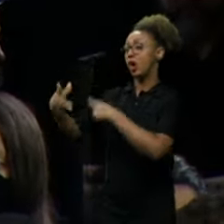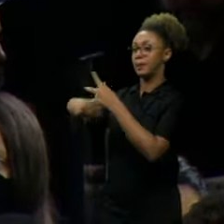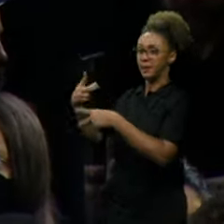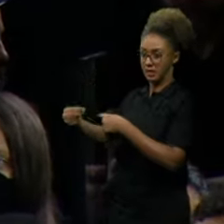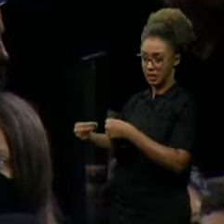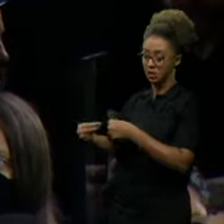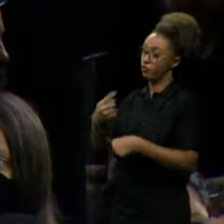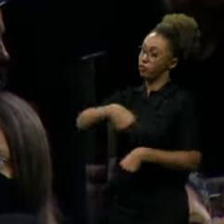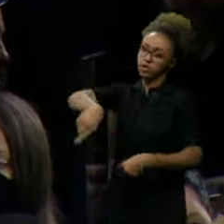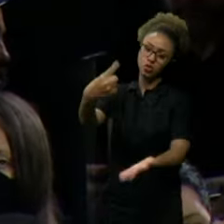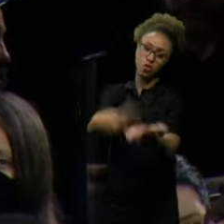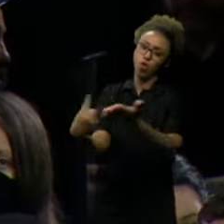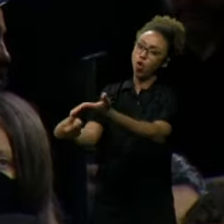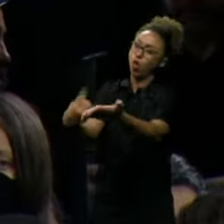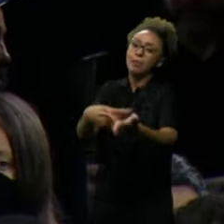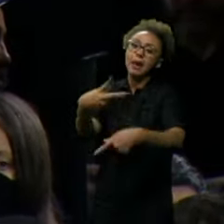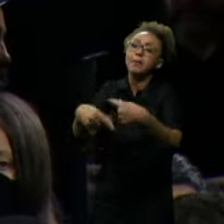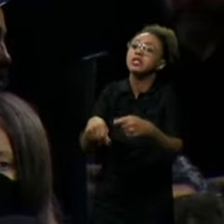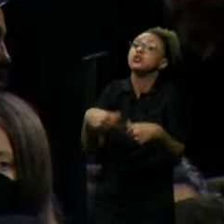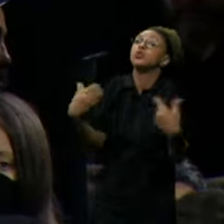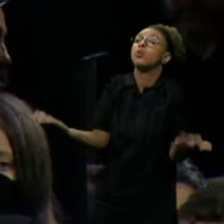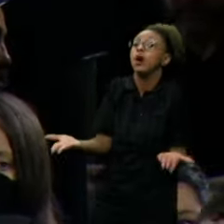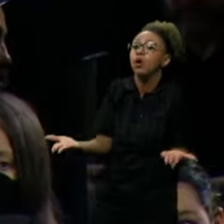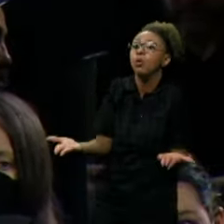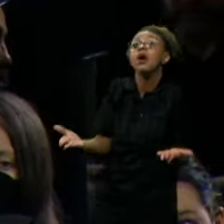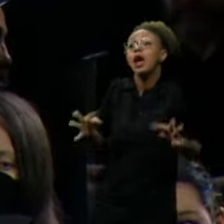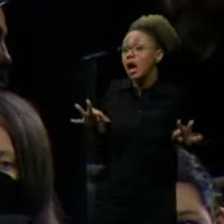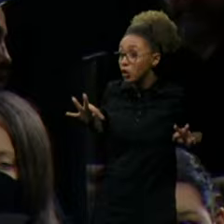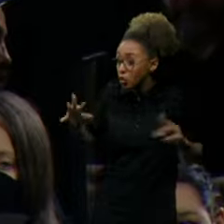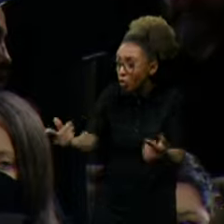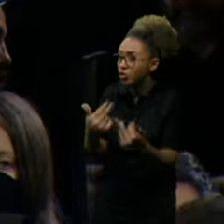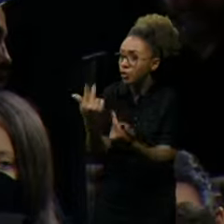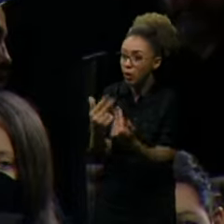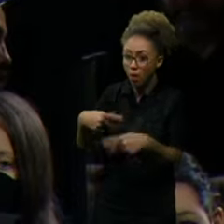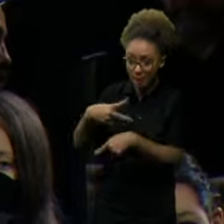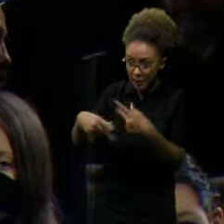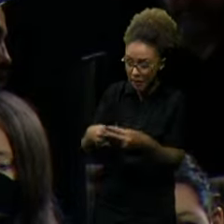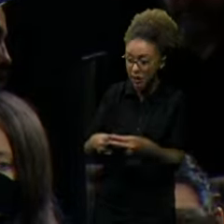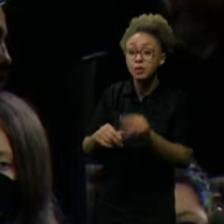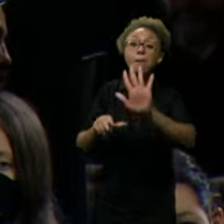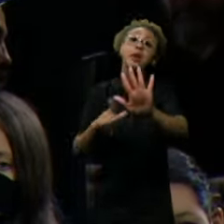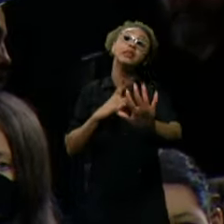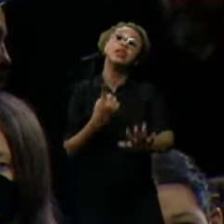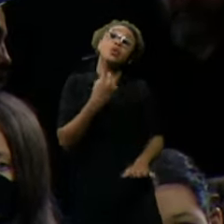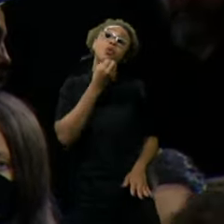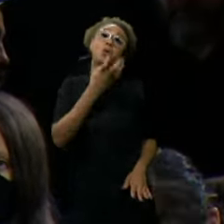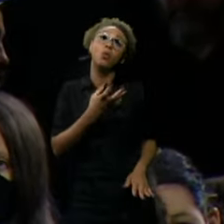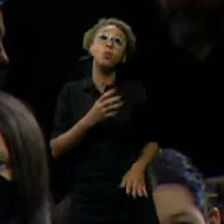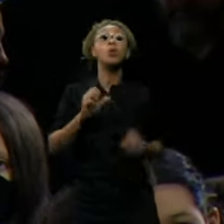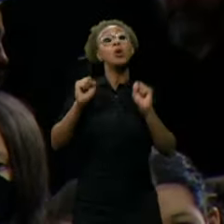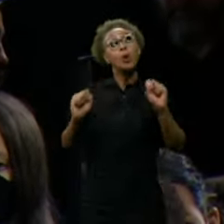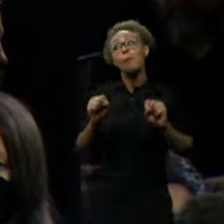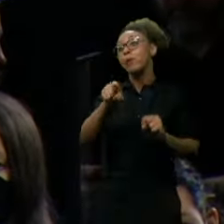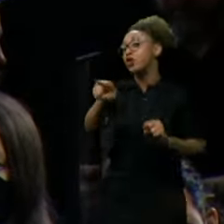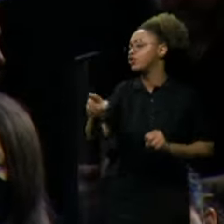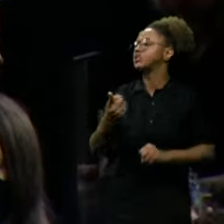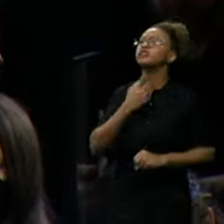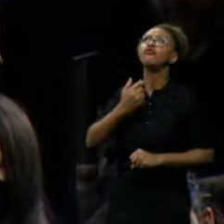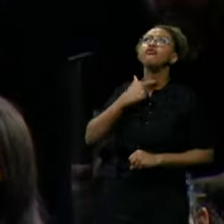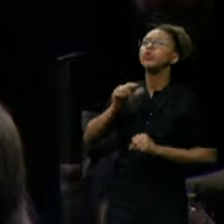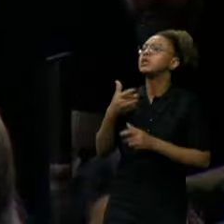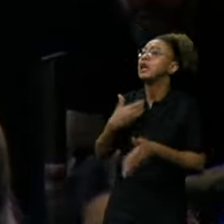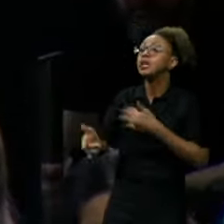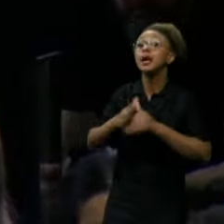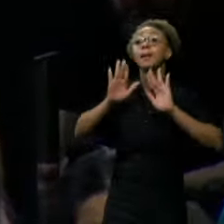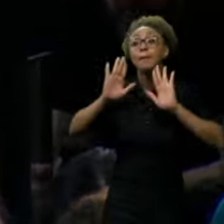vão ter que entrar num consenso para todo mundo ter esse presente vai ser o meio de presente só que tem uma coisa boa pode ser o presente que vocês quiserem